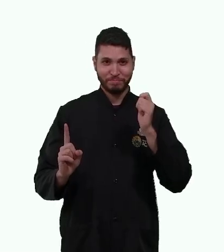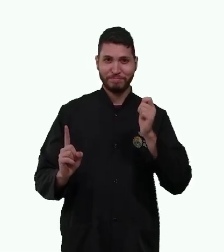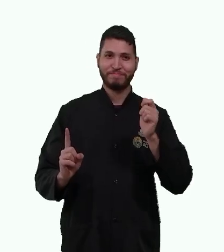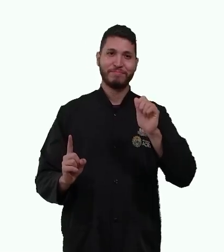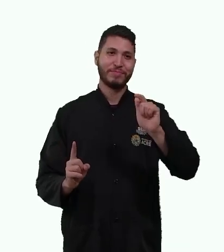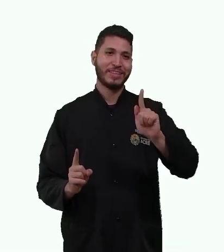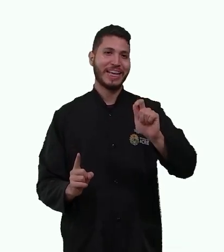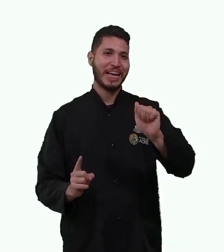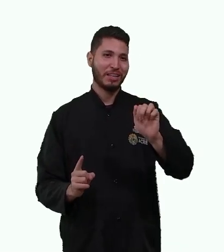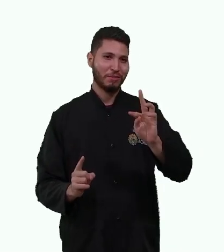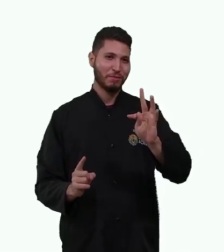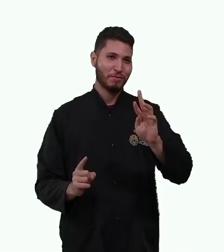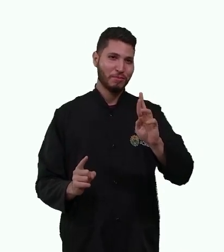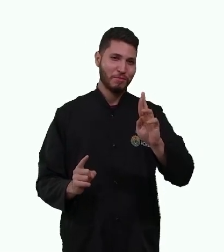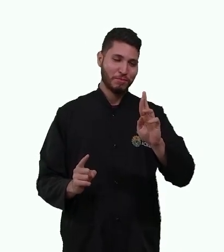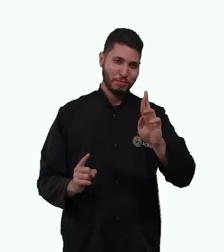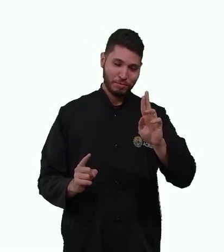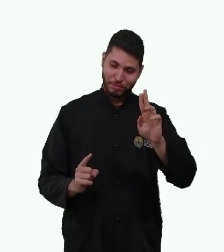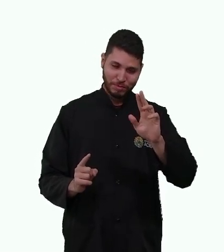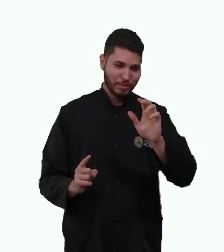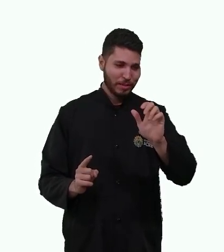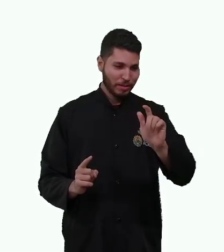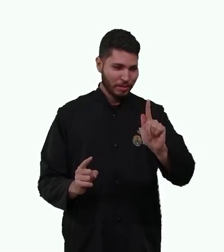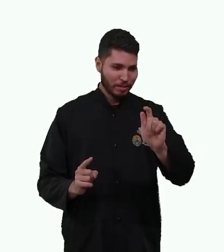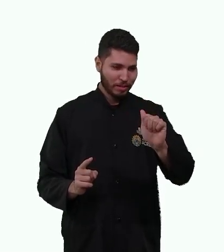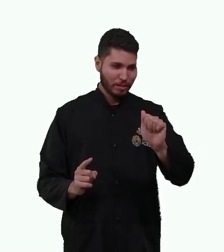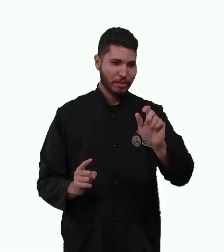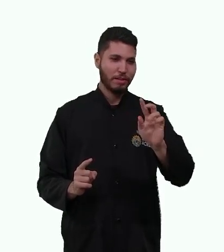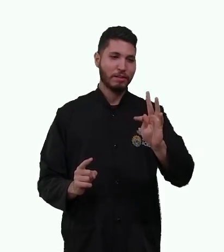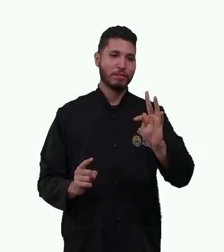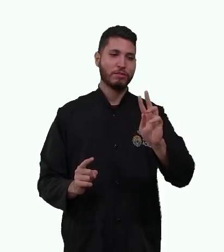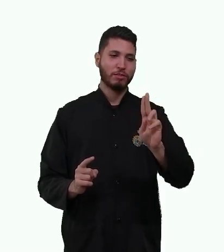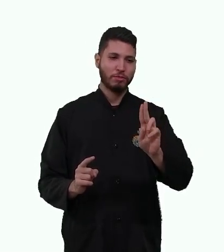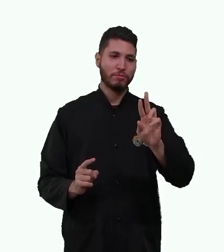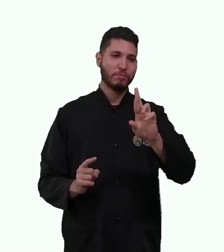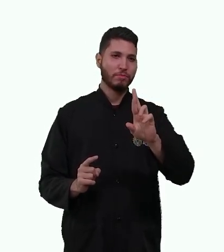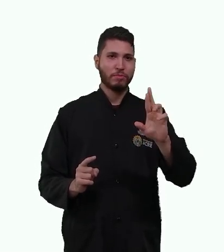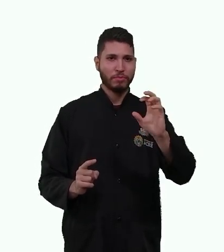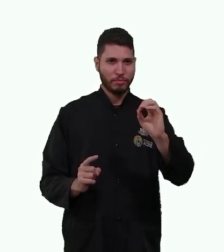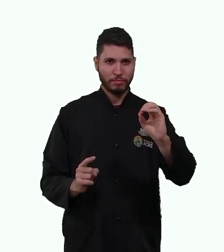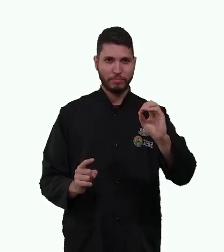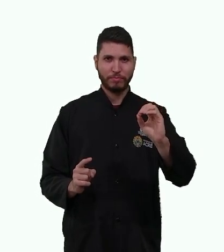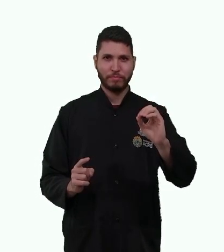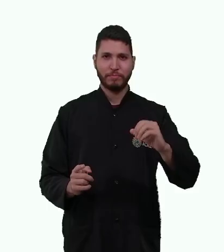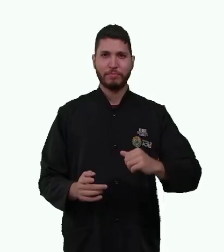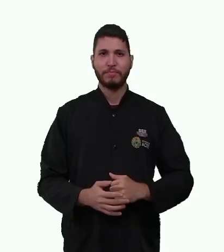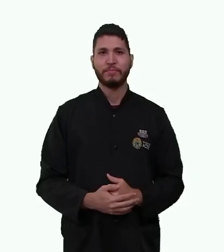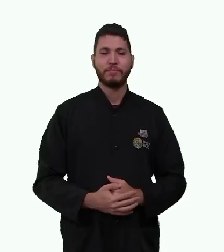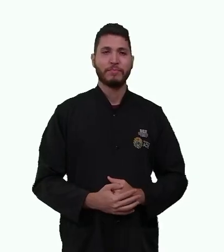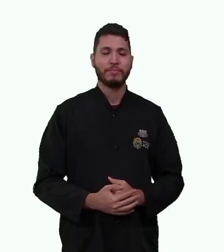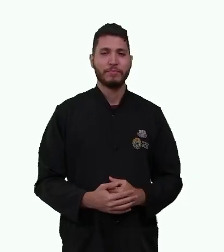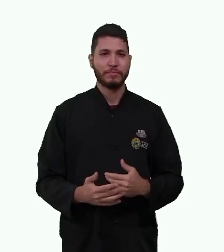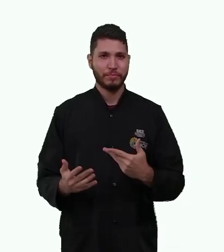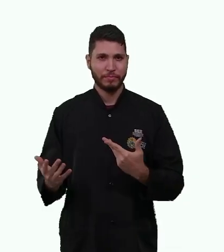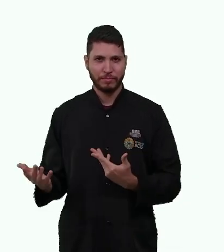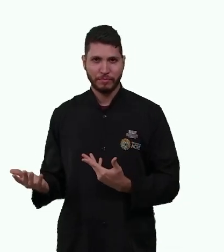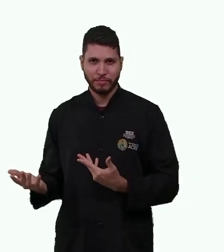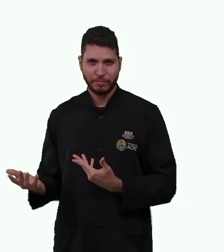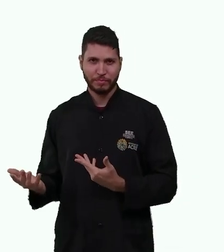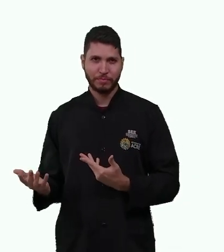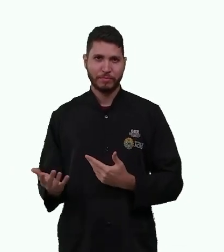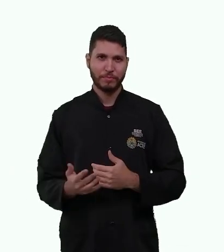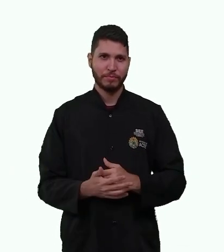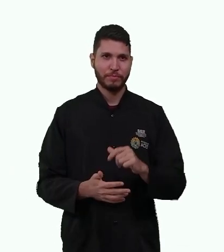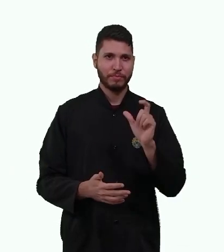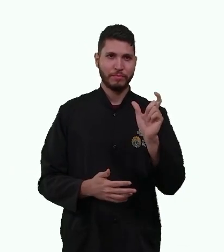e algumas falas. Alguns pensamentos, no caso, pessoal. Aqui podemos analisar a